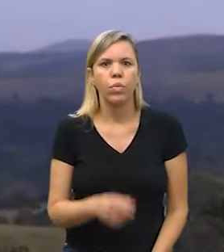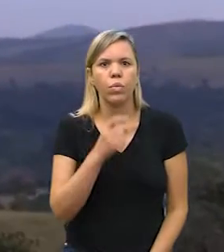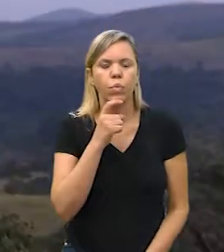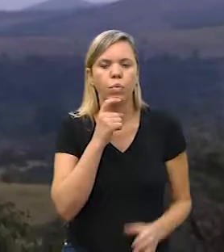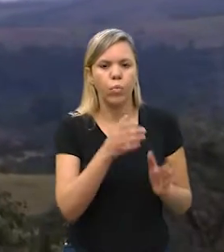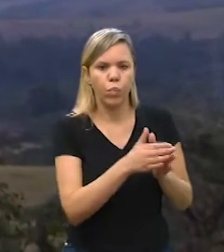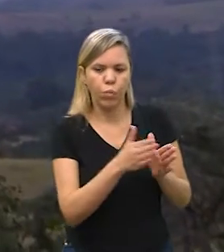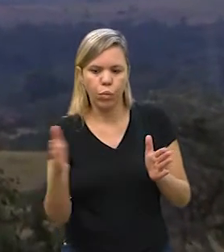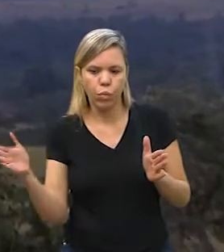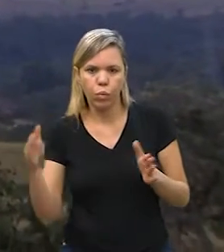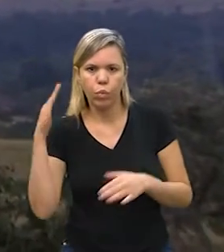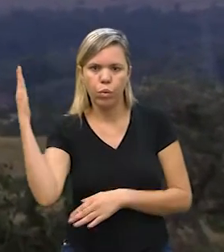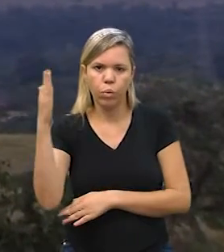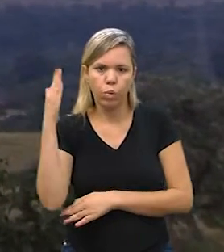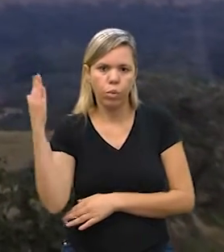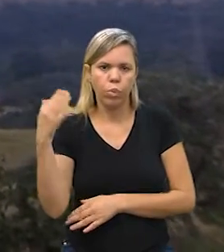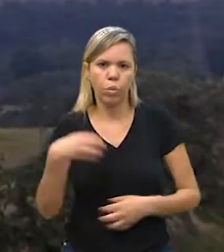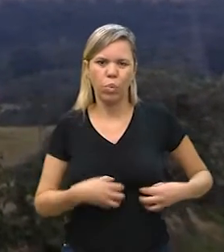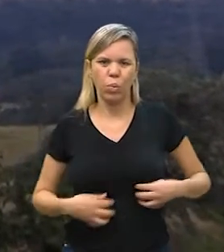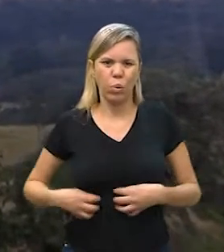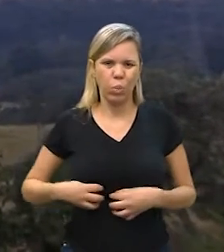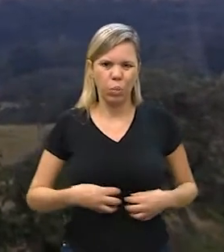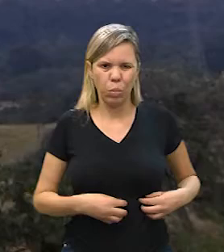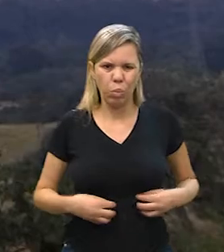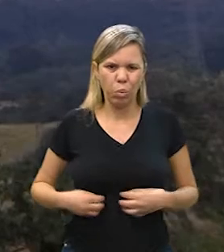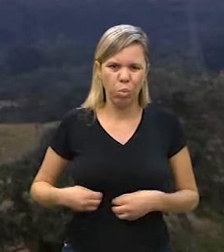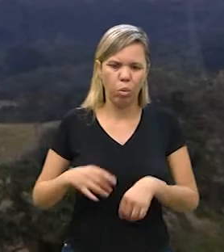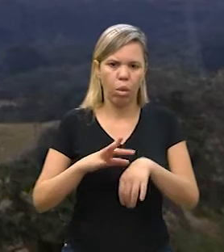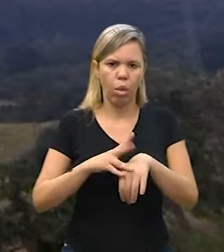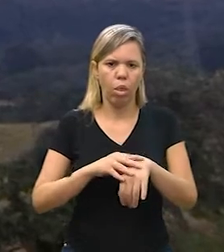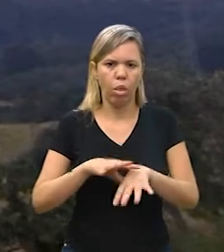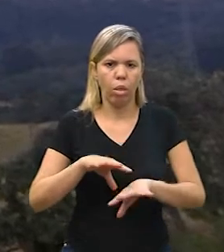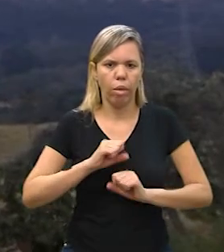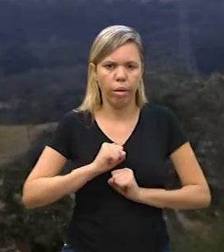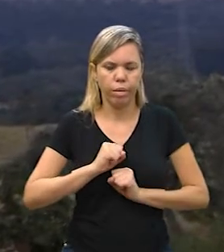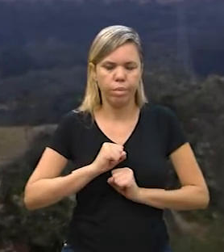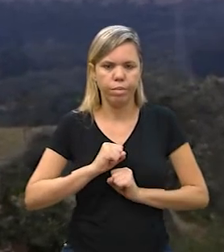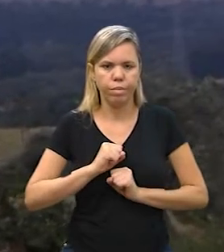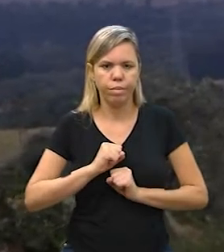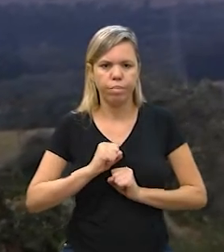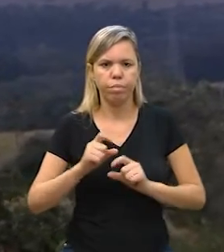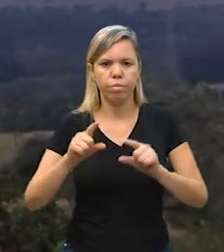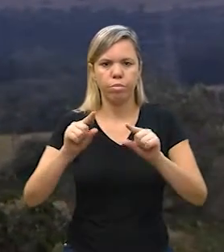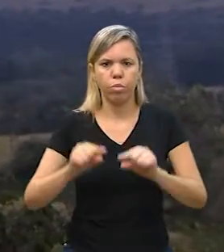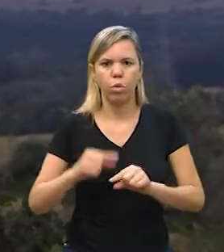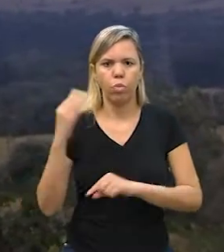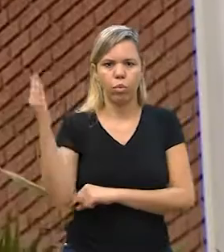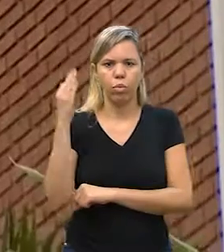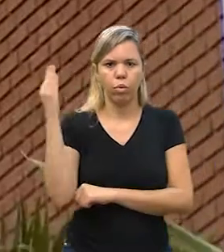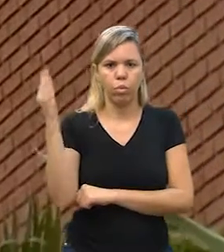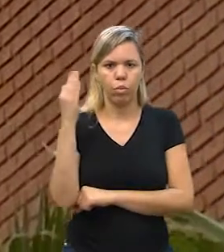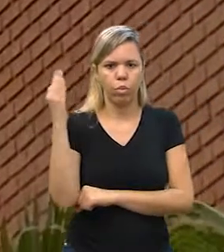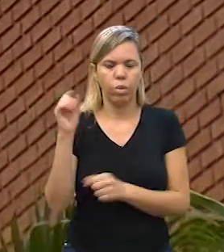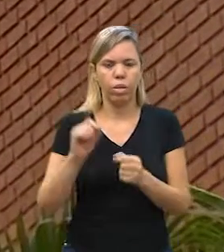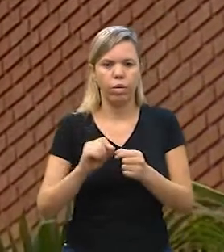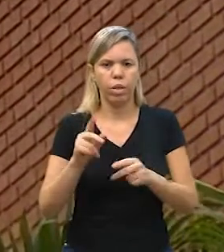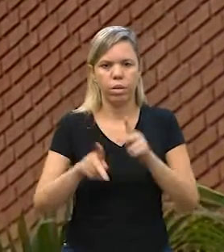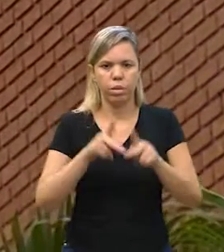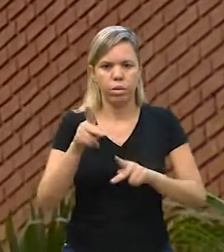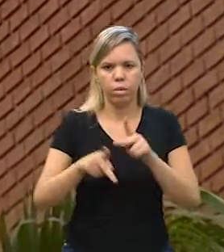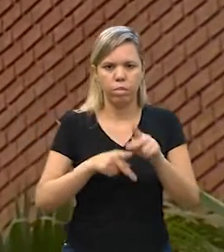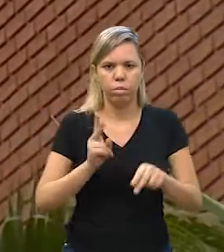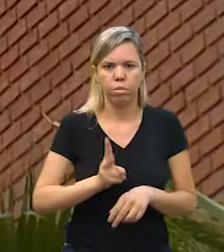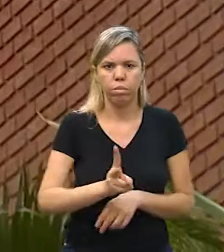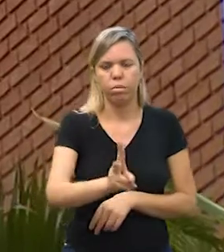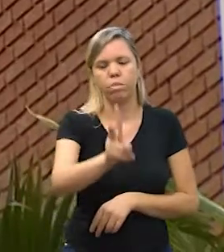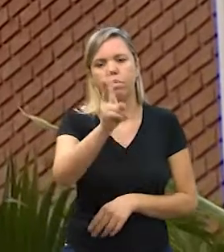O frio dessa época do ano deixa o organismo mais propenso a doenças. Além disso, a queda na temperatura faz com que as